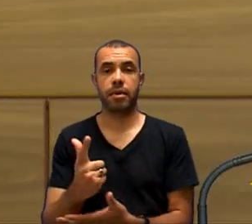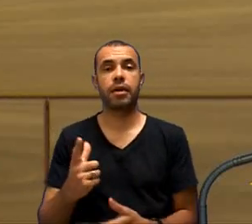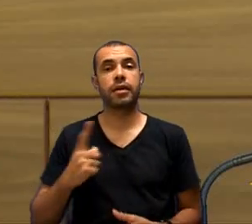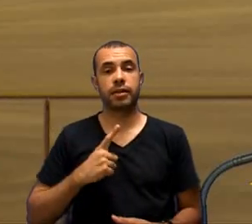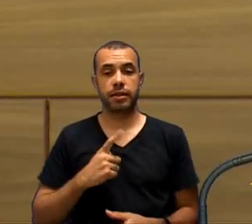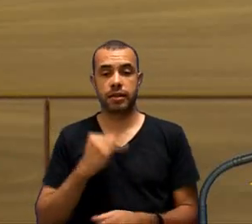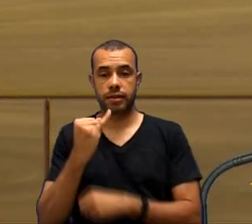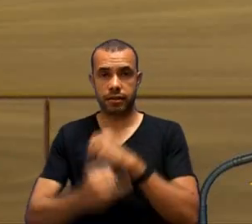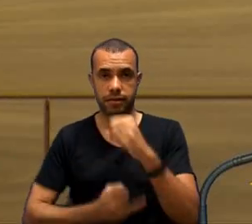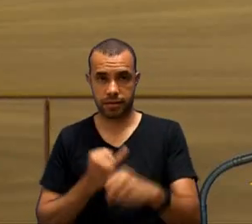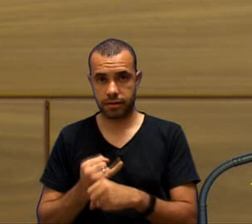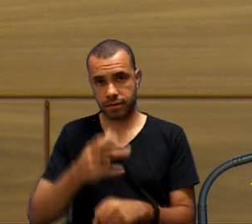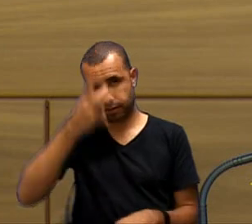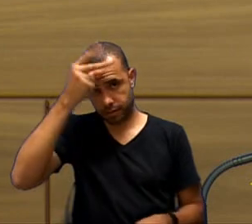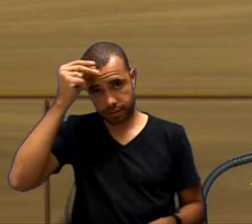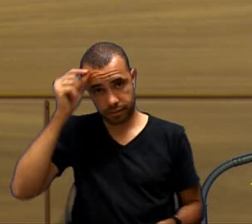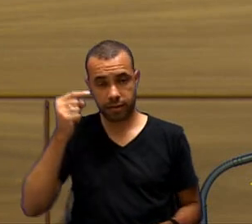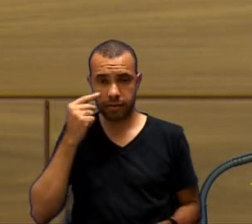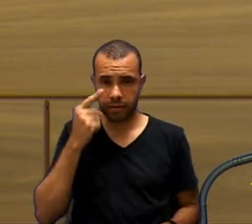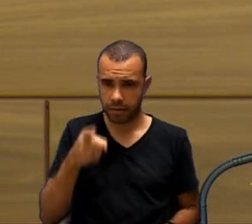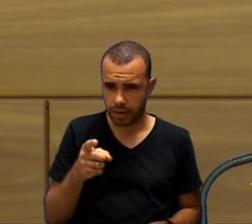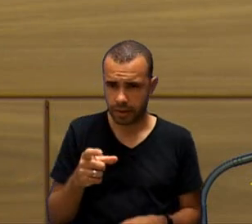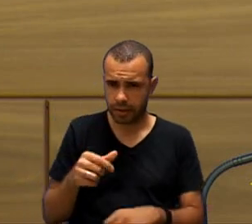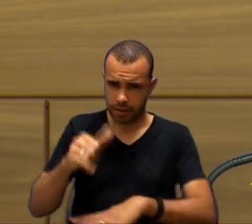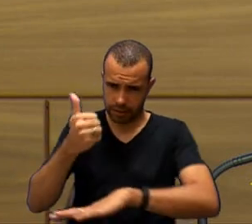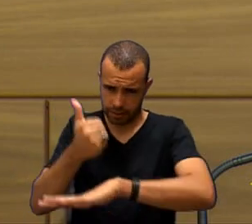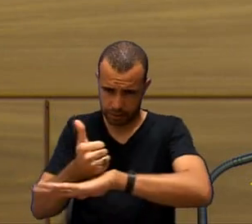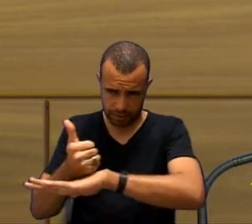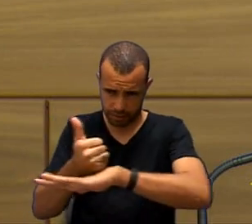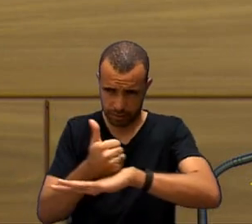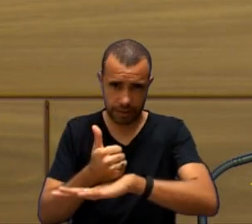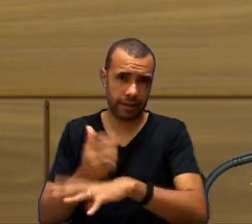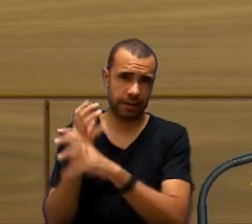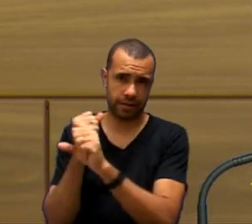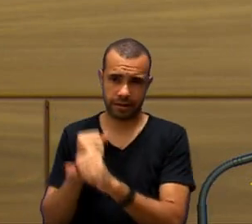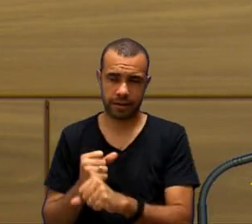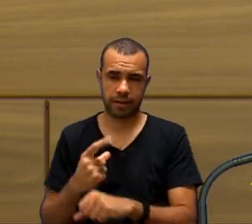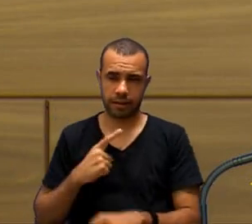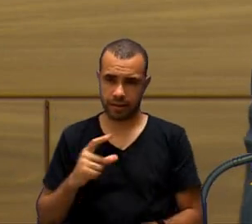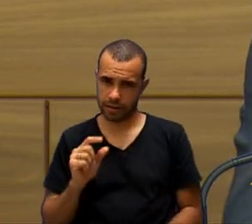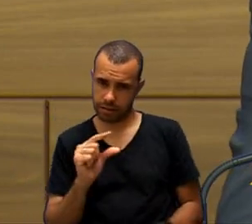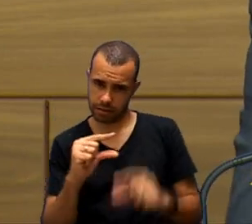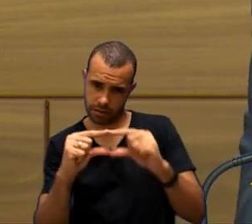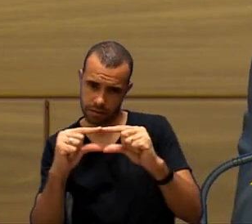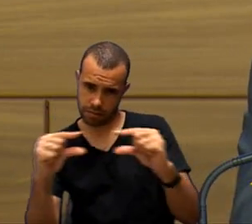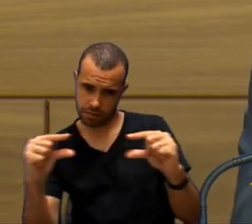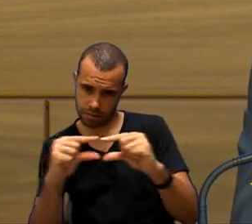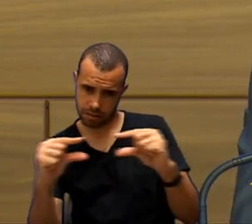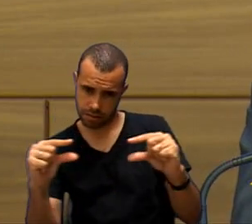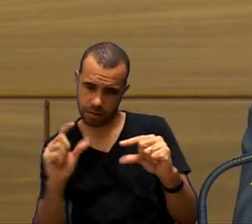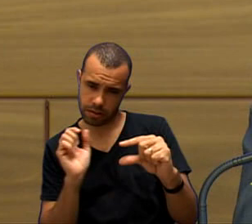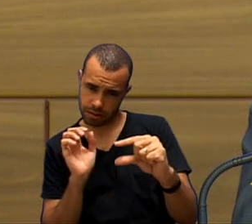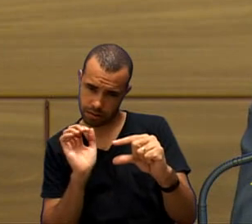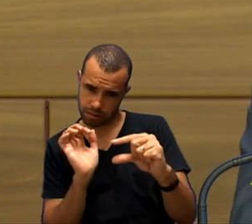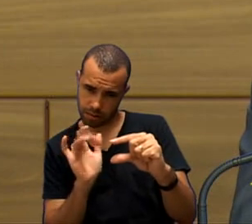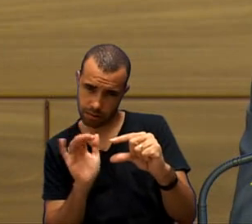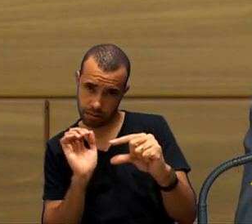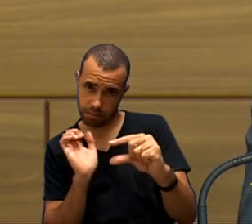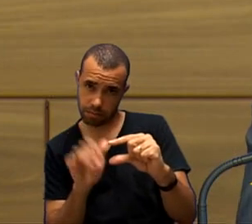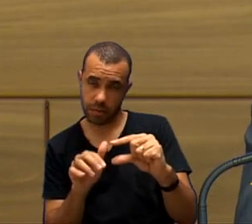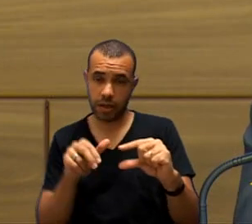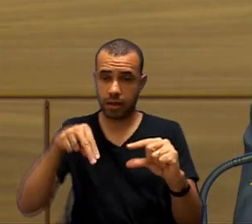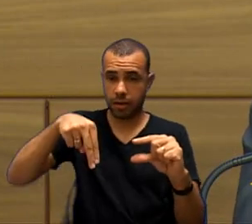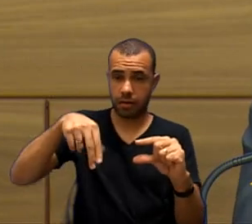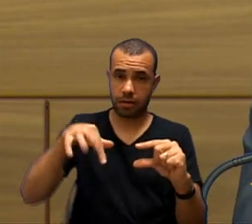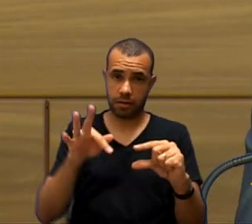da prefeitura, no ambiente da Secretaria da Fazenda. É, tem lá o login, né, tem um banner da nota fiscal Sorocabana,